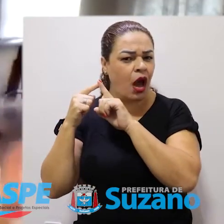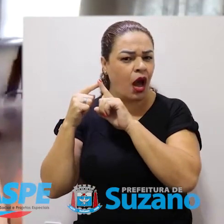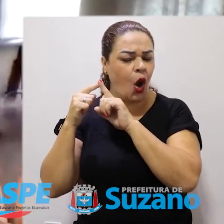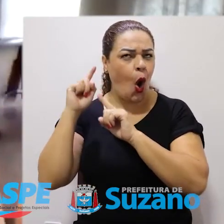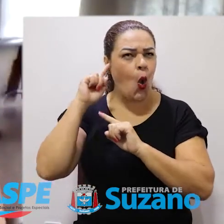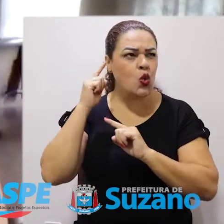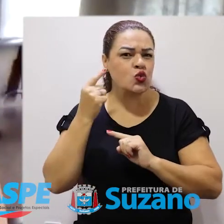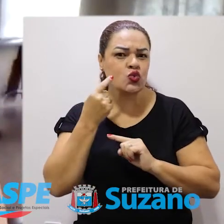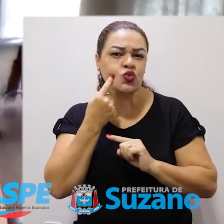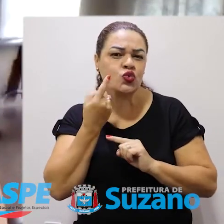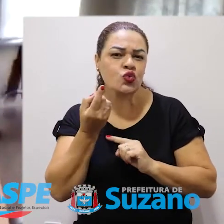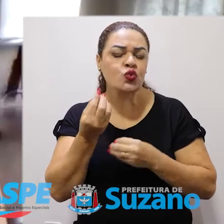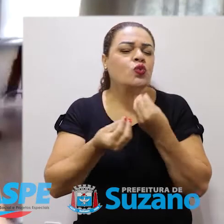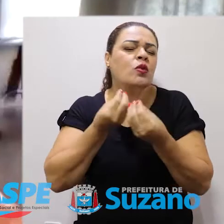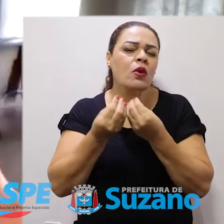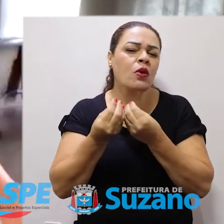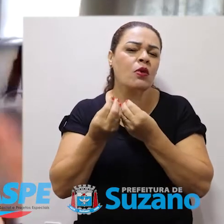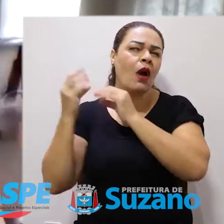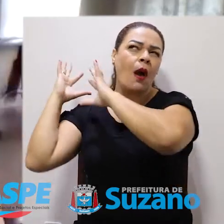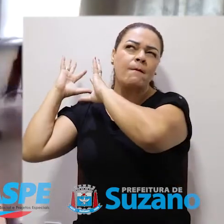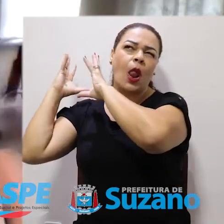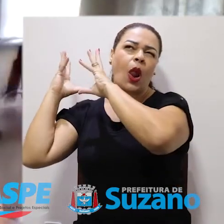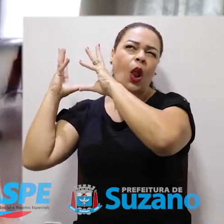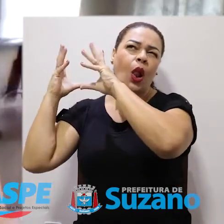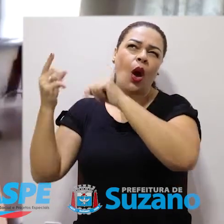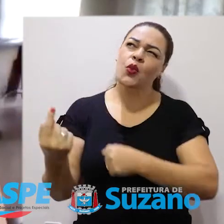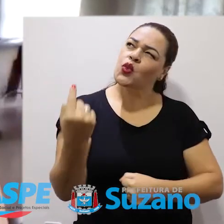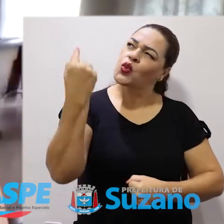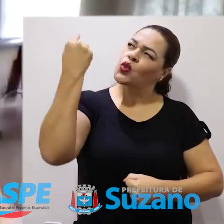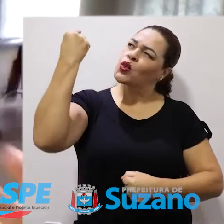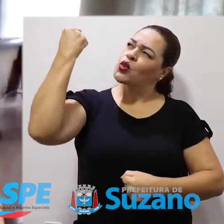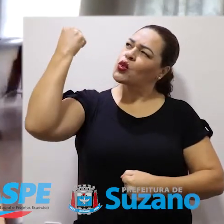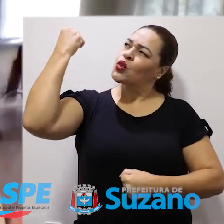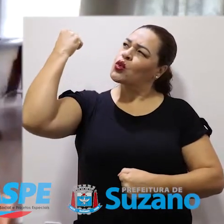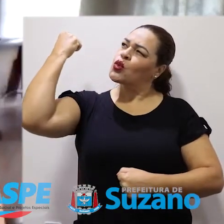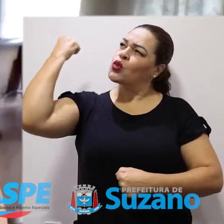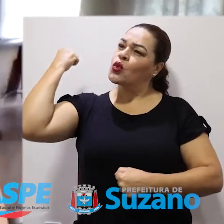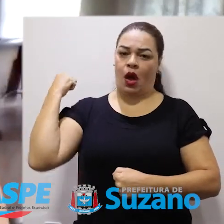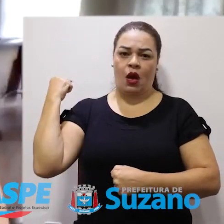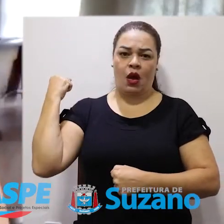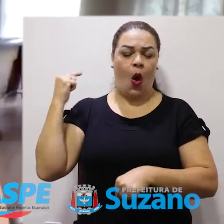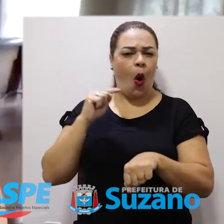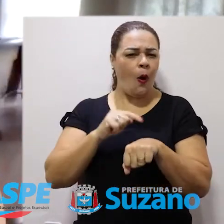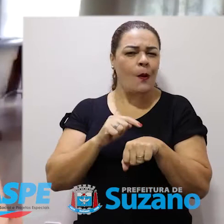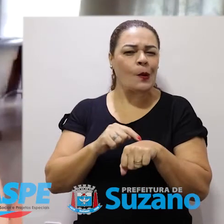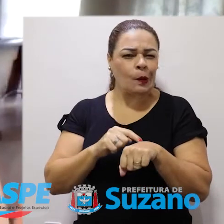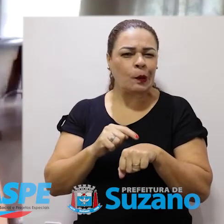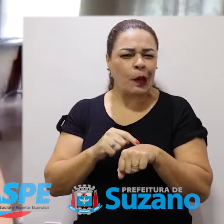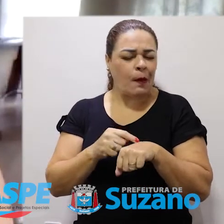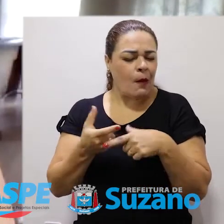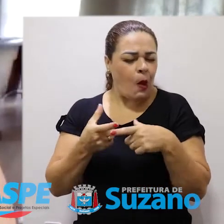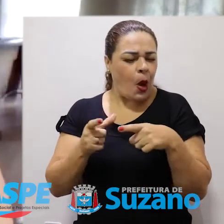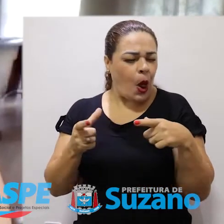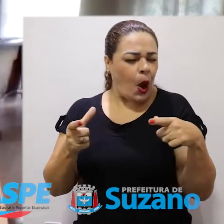gente está se remetendo a uma longa história do passado, né? Um período aí bastante grande em que